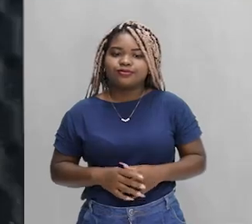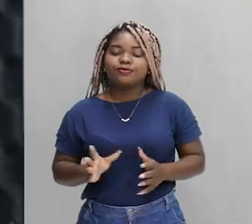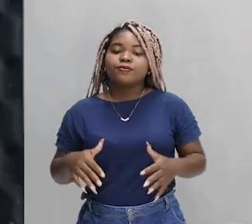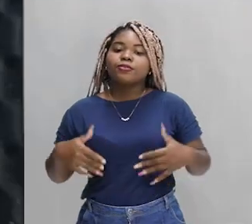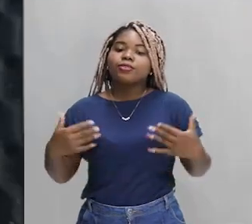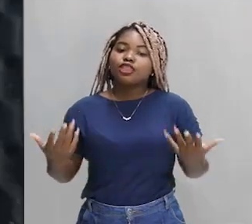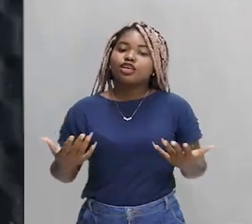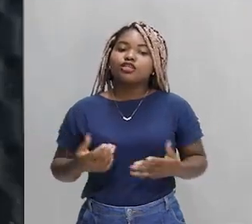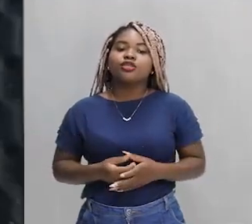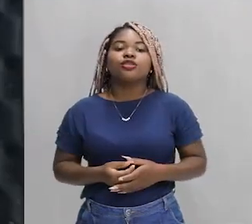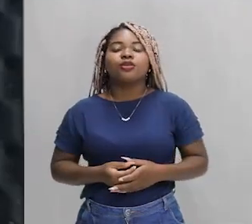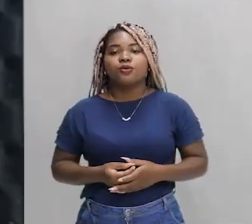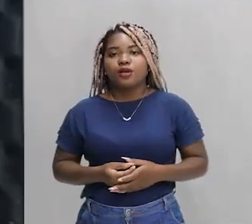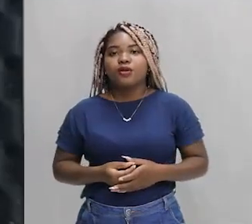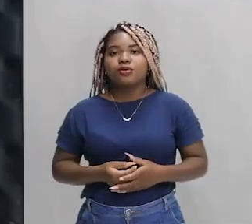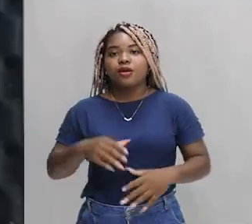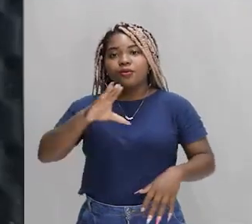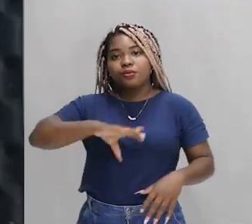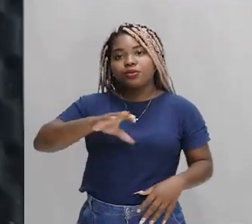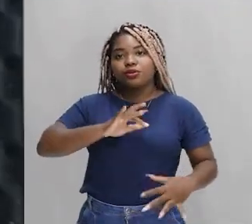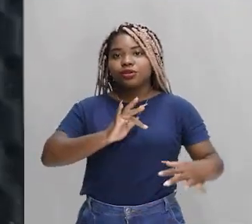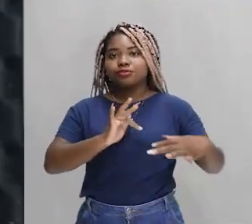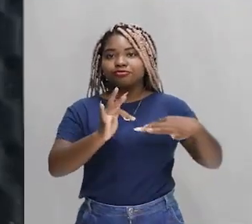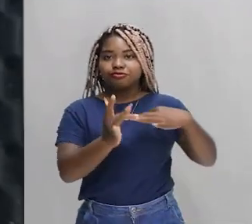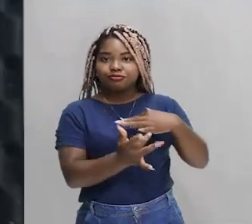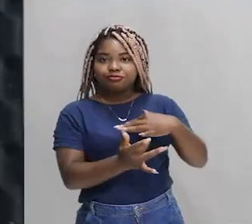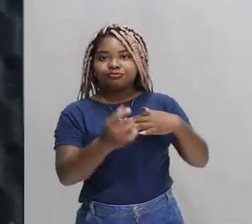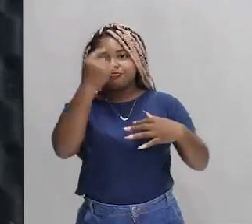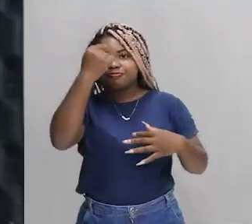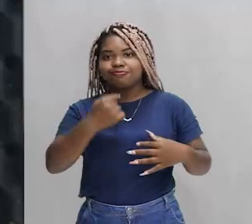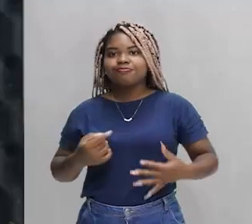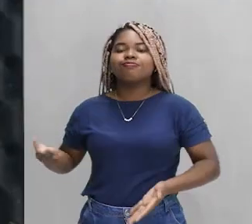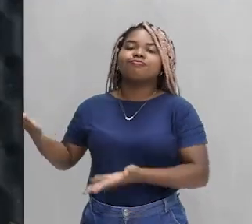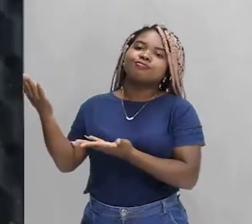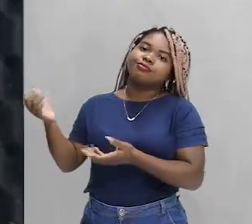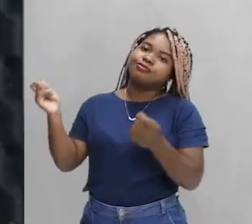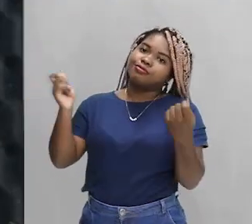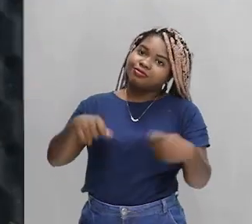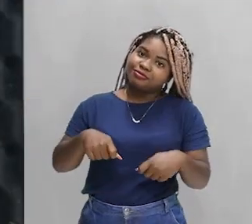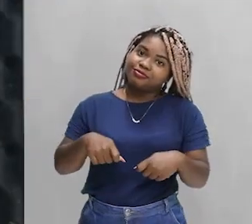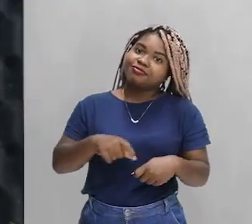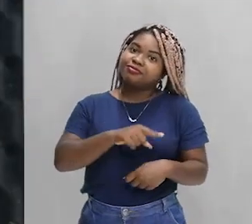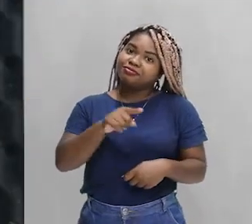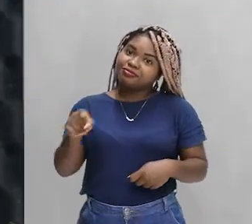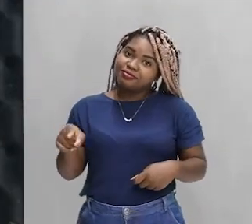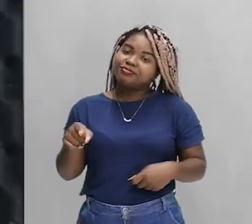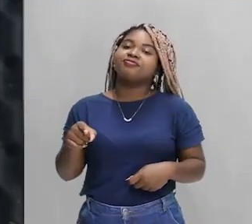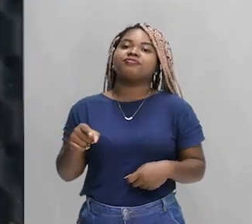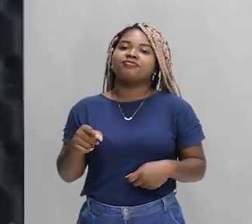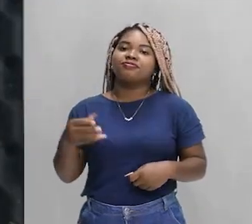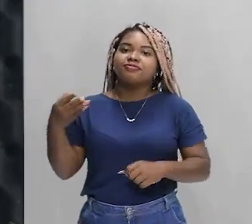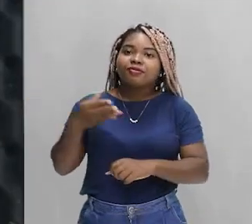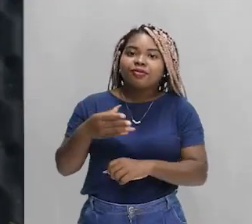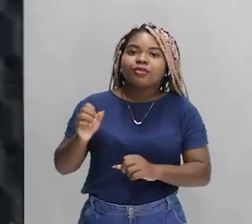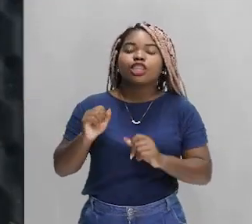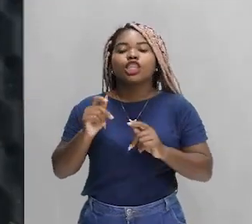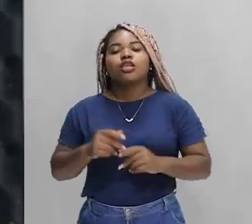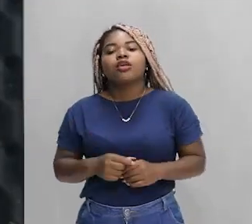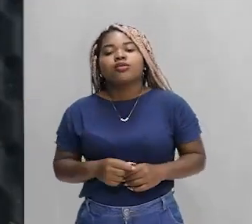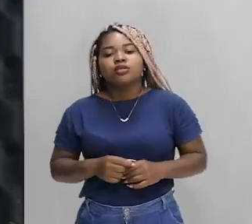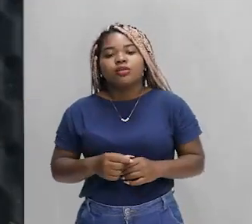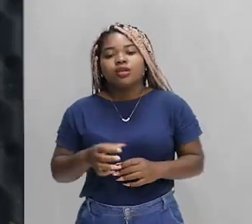Então, agora vamos para o nosso momento português nas redes, né? Vocês podem participar desse momento, mandem lá a sugestão de vocês, de